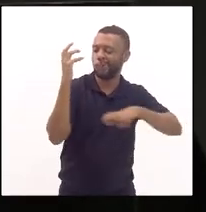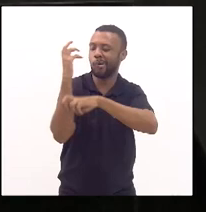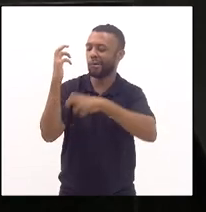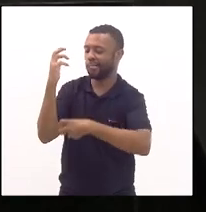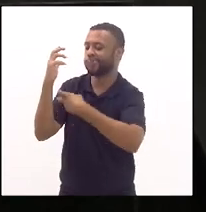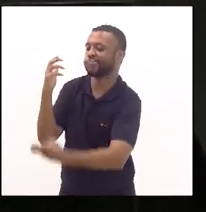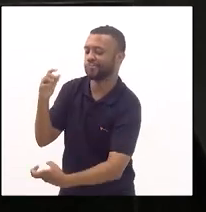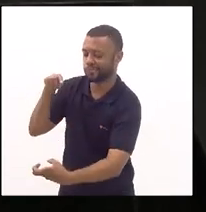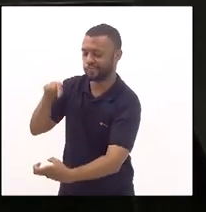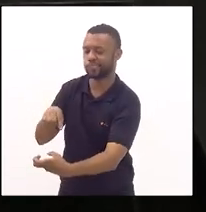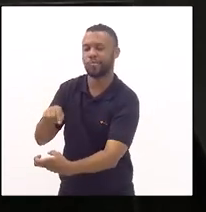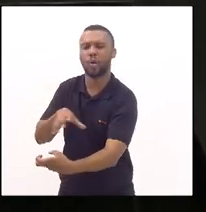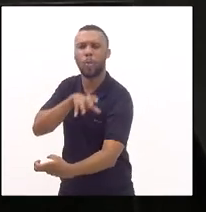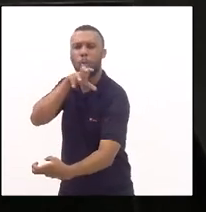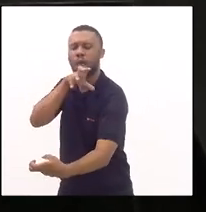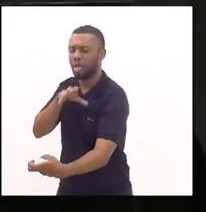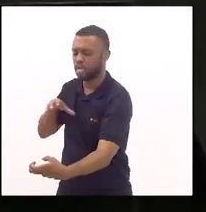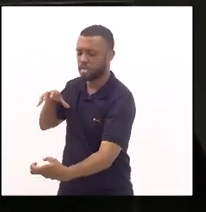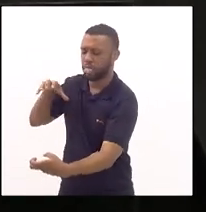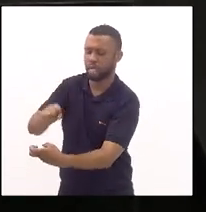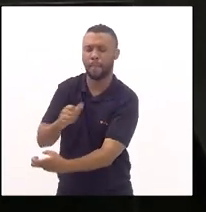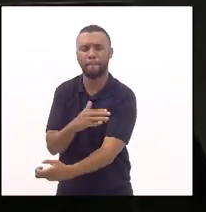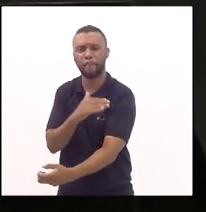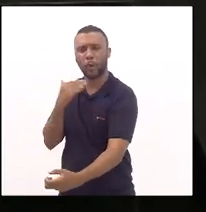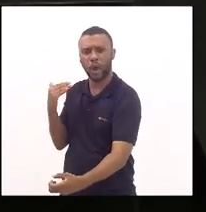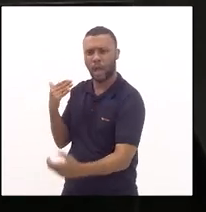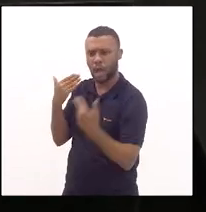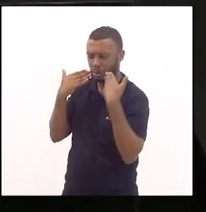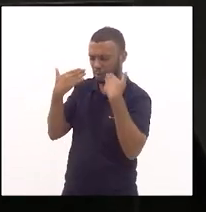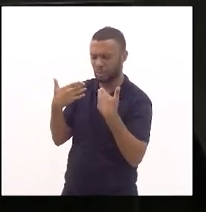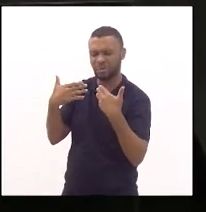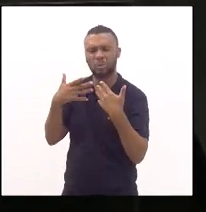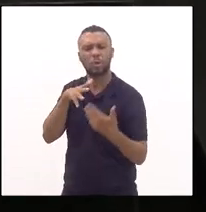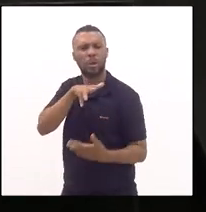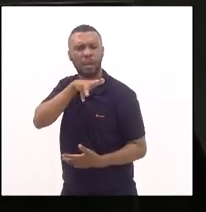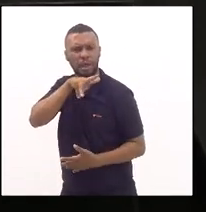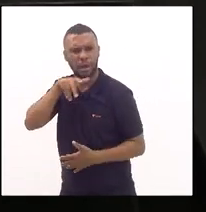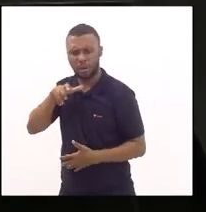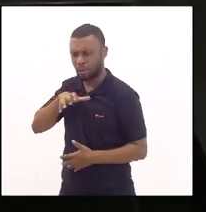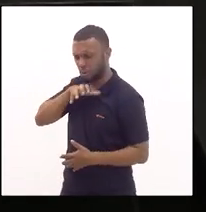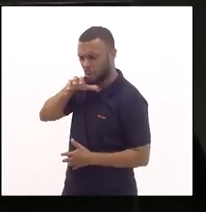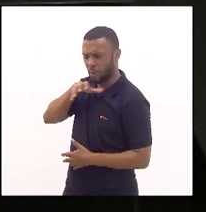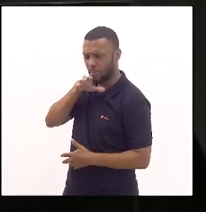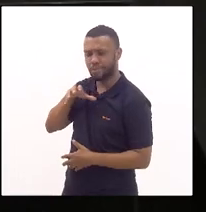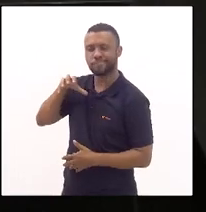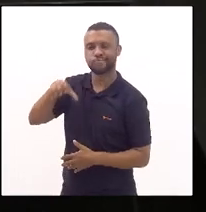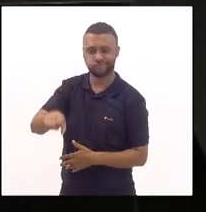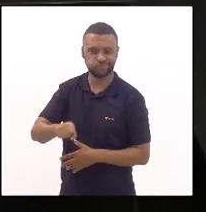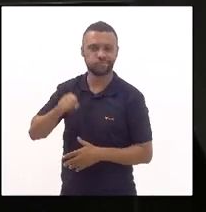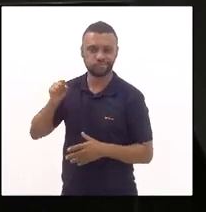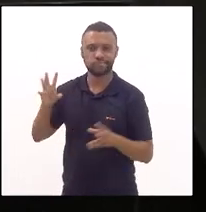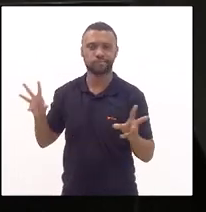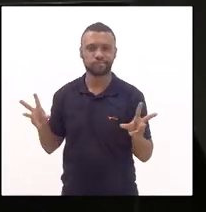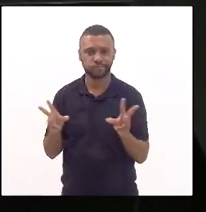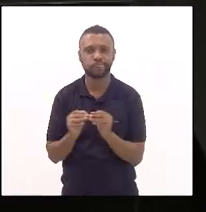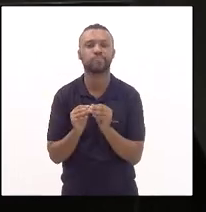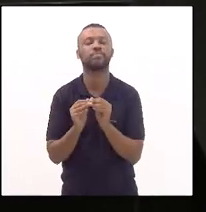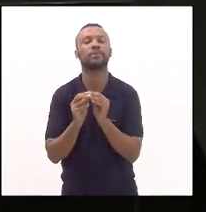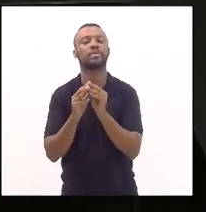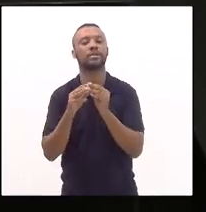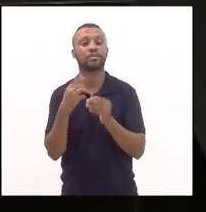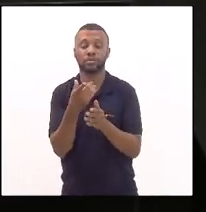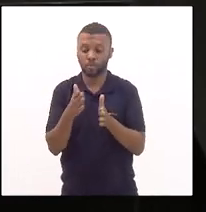abalroando uma árvore e morrendo ali diante dos leões. Então, eu acho que nós estamos na